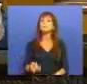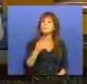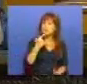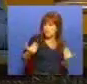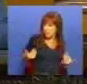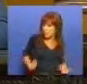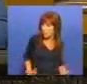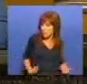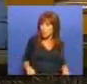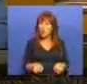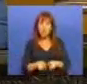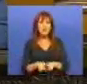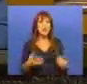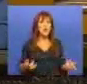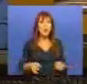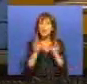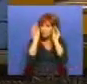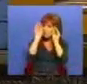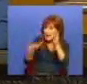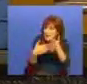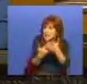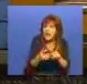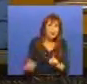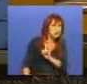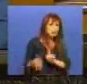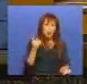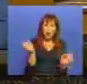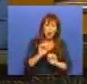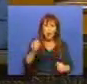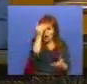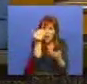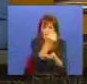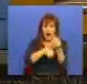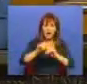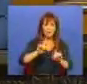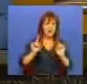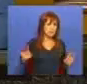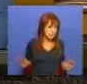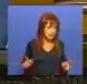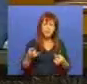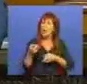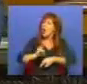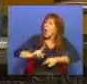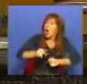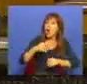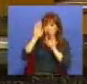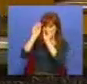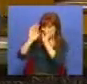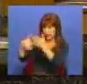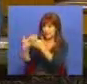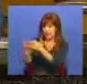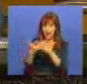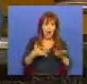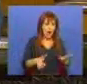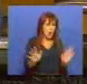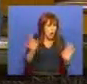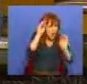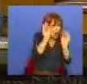hoje que seria aconselhável não haver referendo. Ou seja, o que era aconselhável agora é